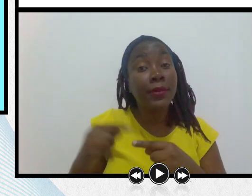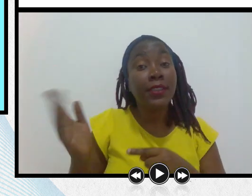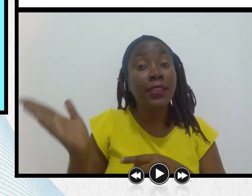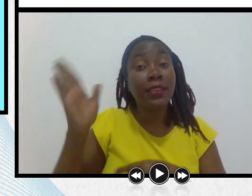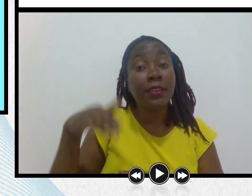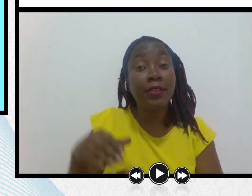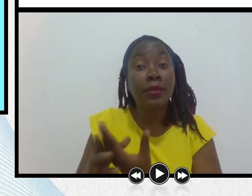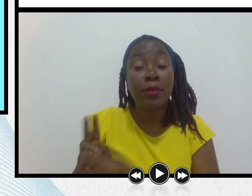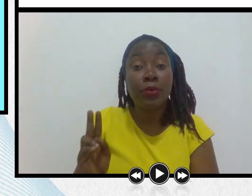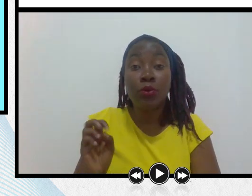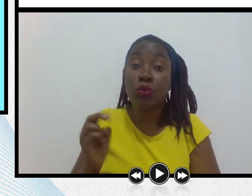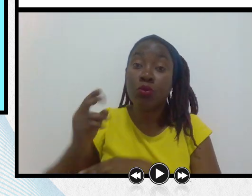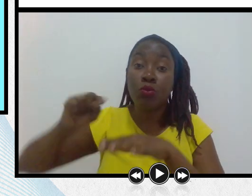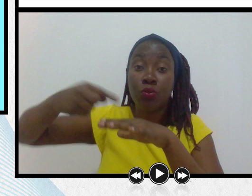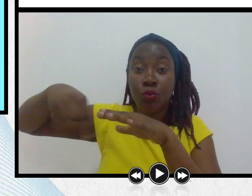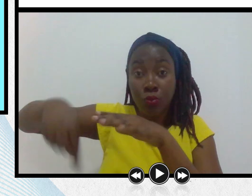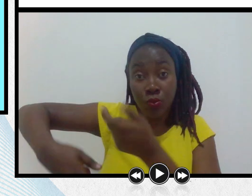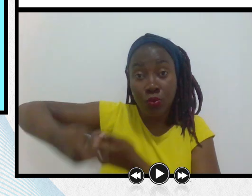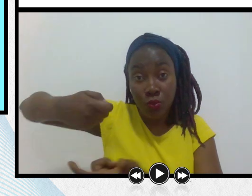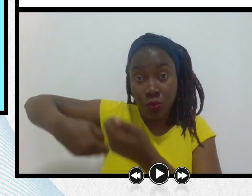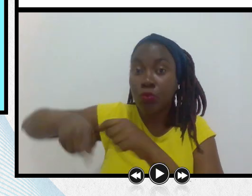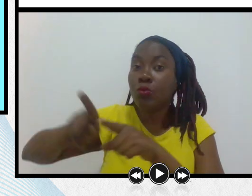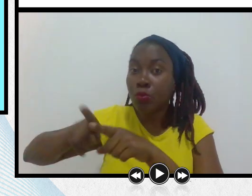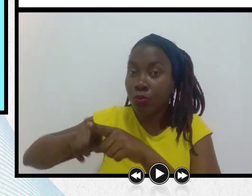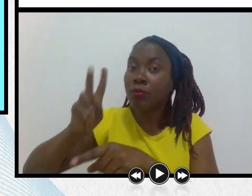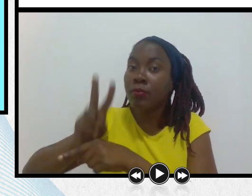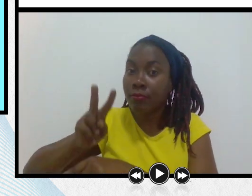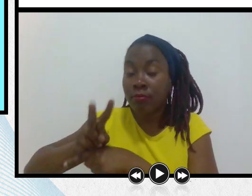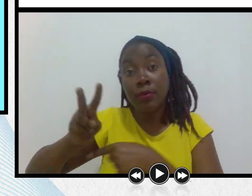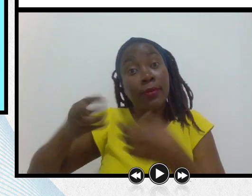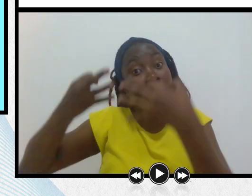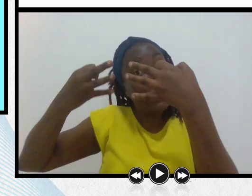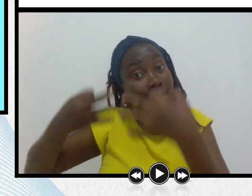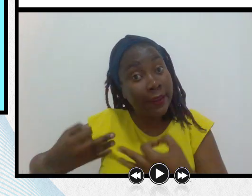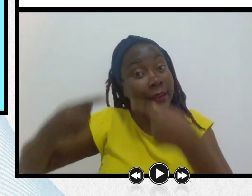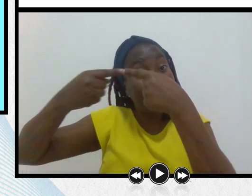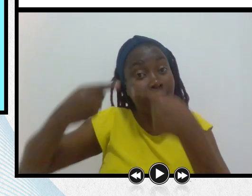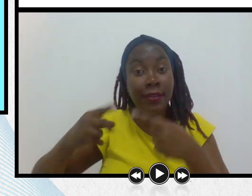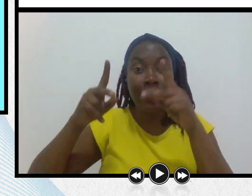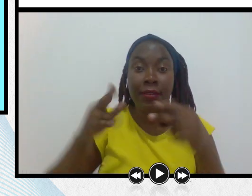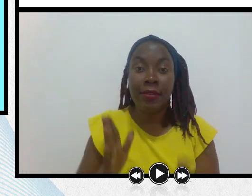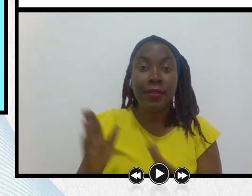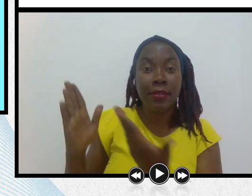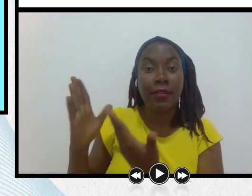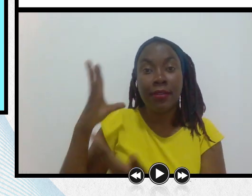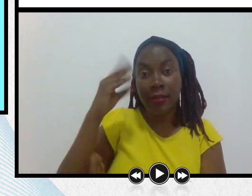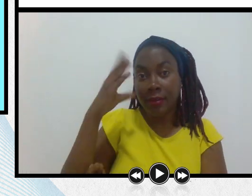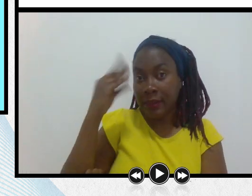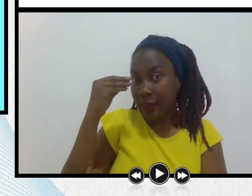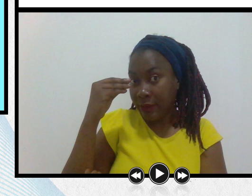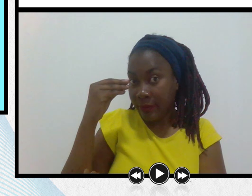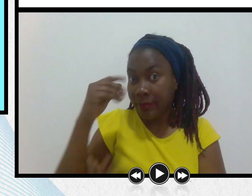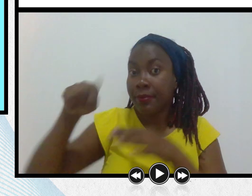de uma mina protegida ou venha de um poço também protegido. Esse é o ideal, né? Aqui como essa imagem aqui, por exemplo, de uma mina,